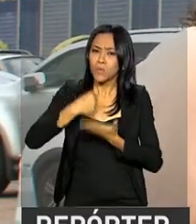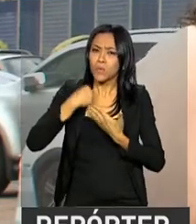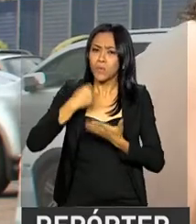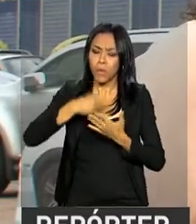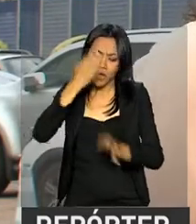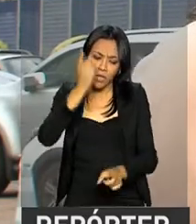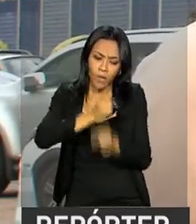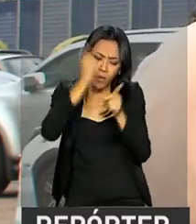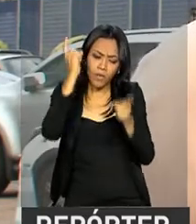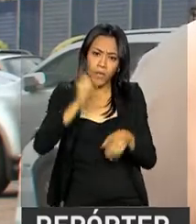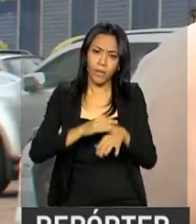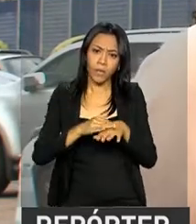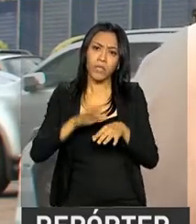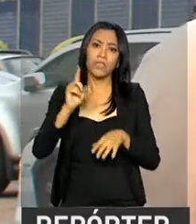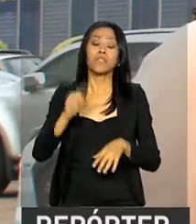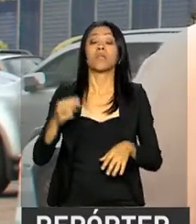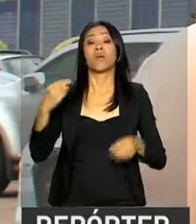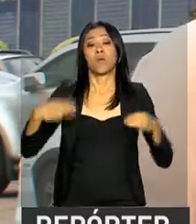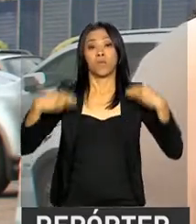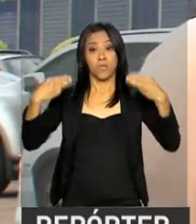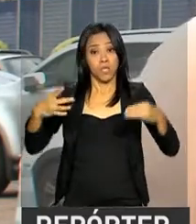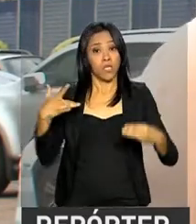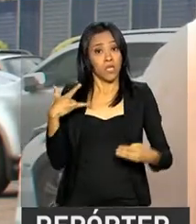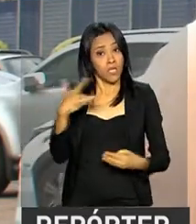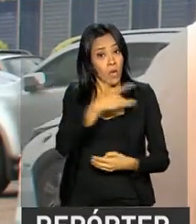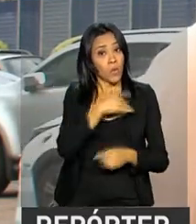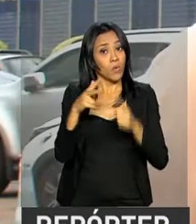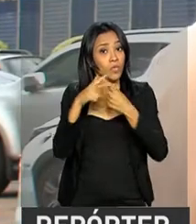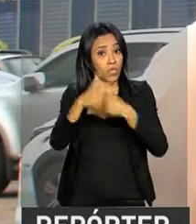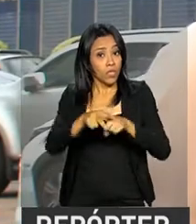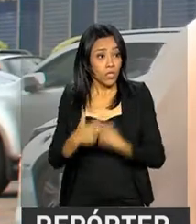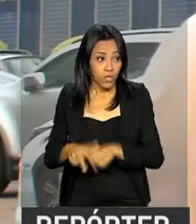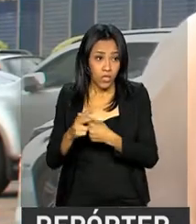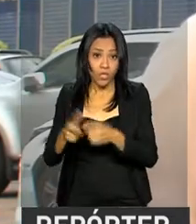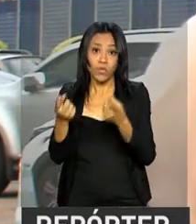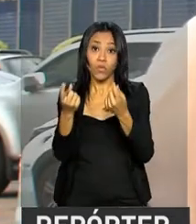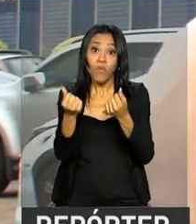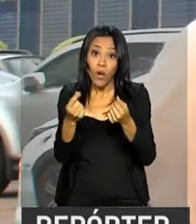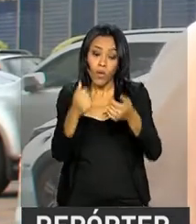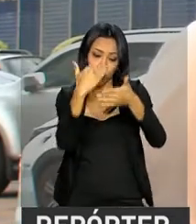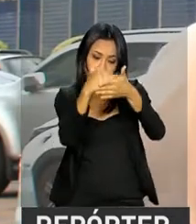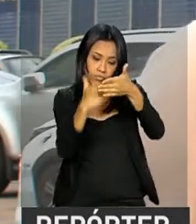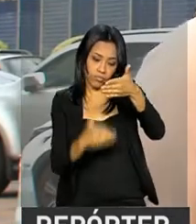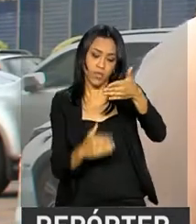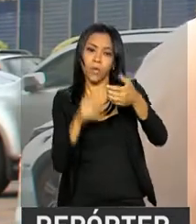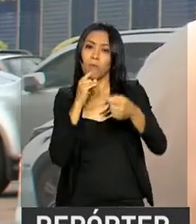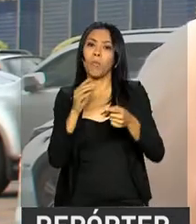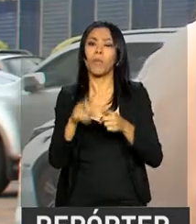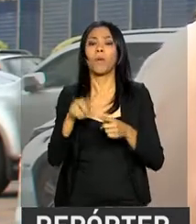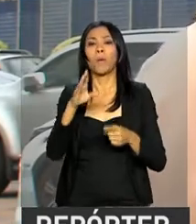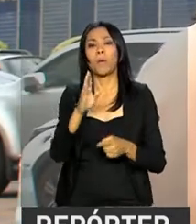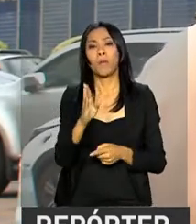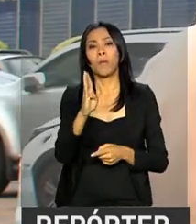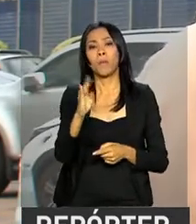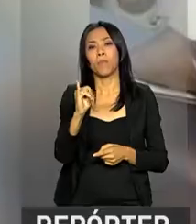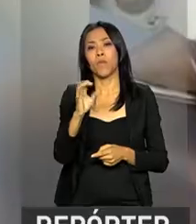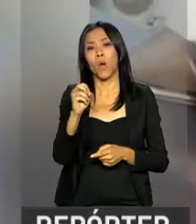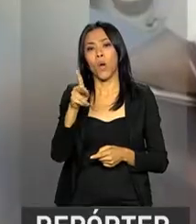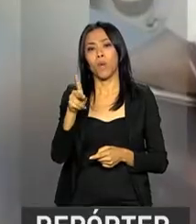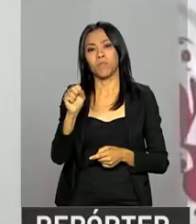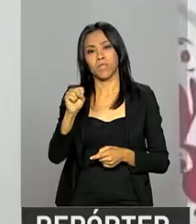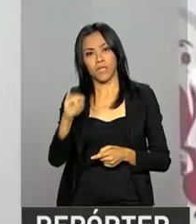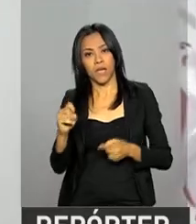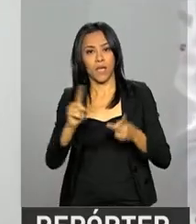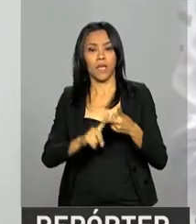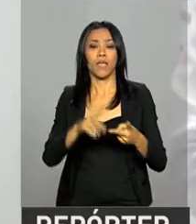o ministério da saúde reajustou os valores repassados para procedimentos como a biópsia e a função em